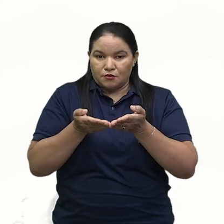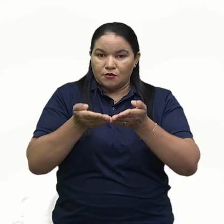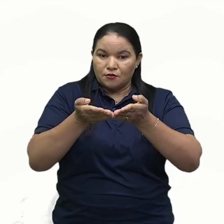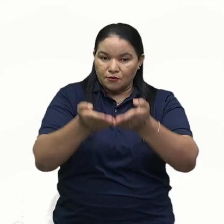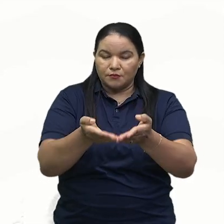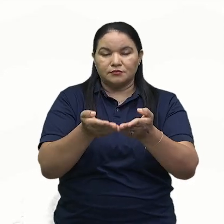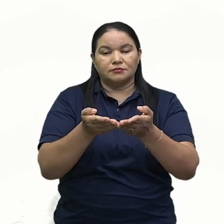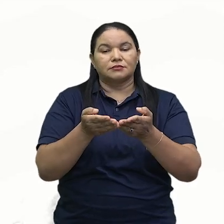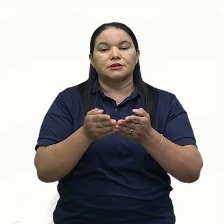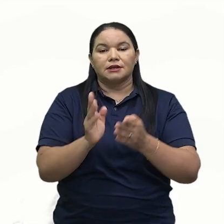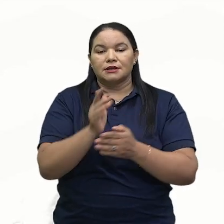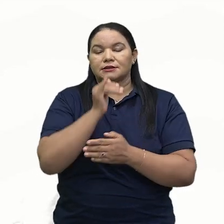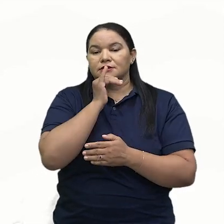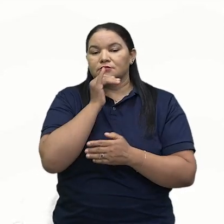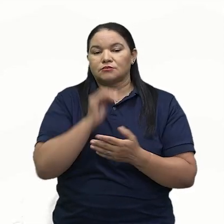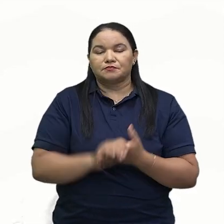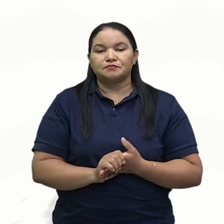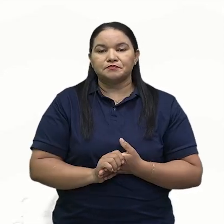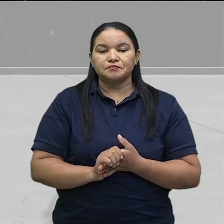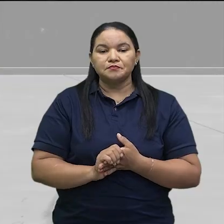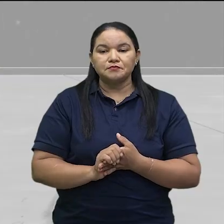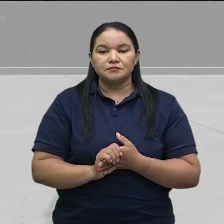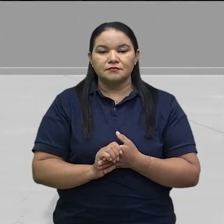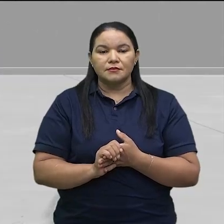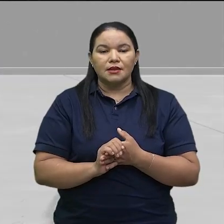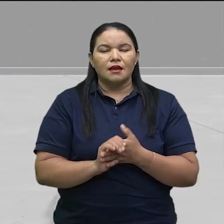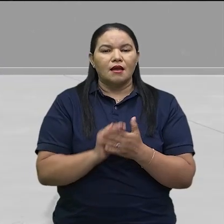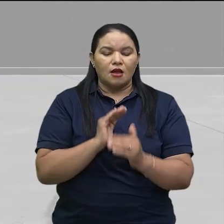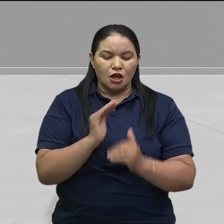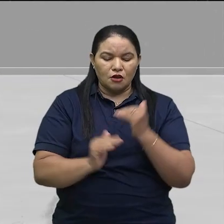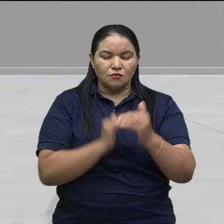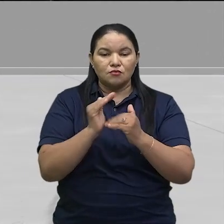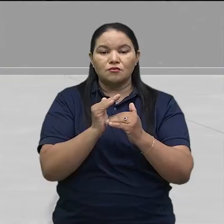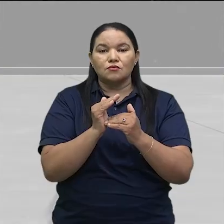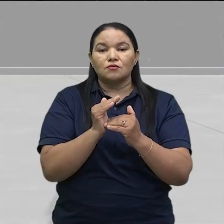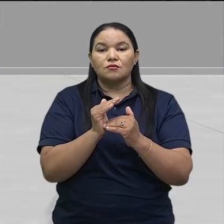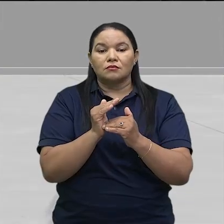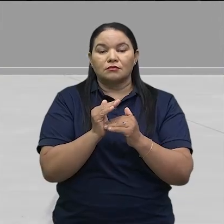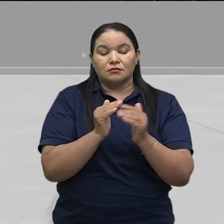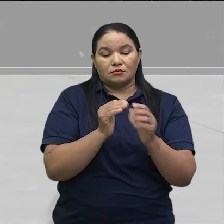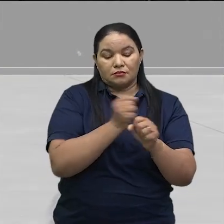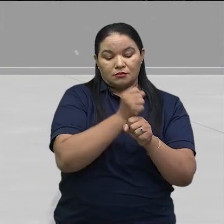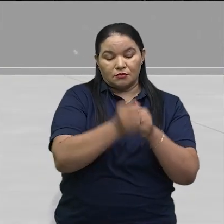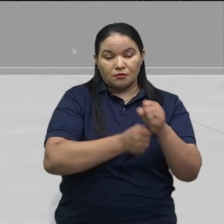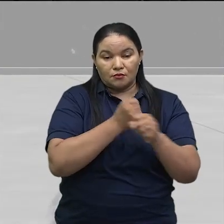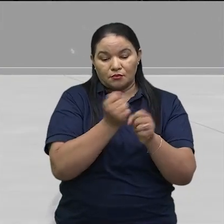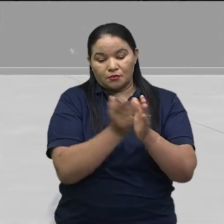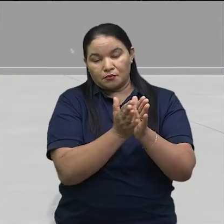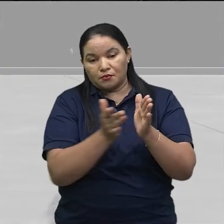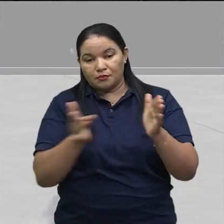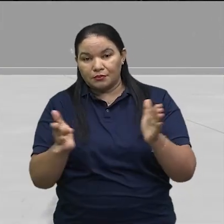vai observar como elas evoluíram ao longo, em especial, dos últimos